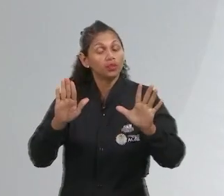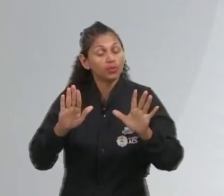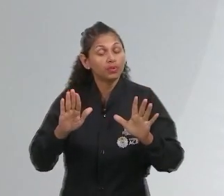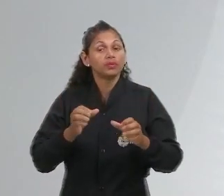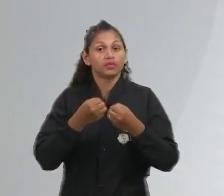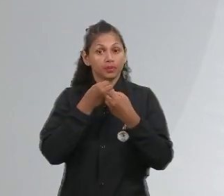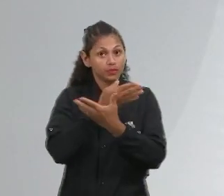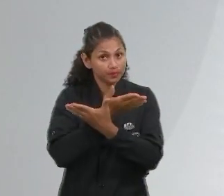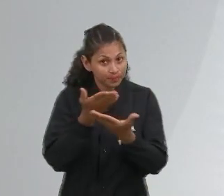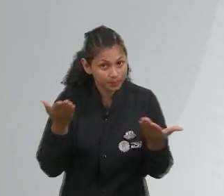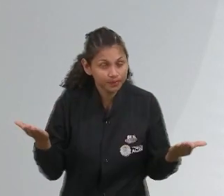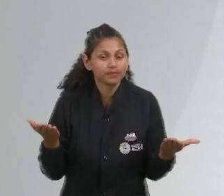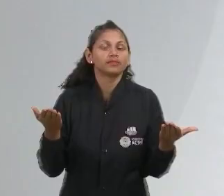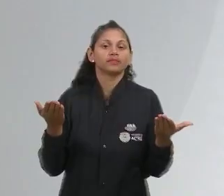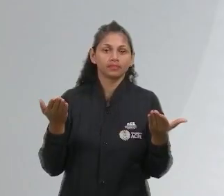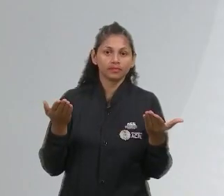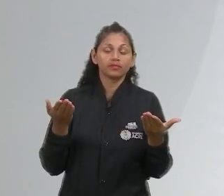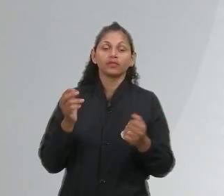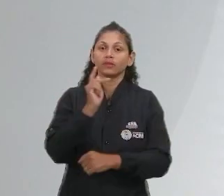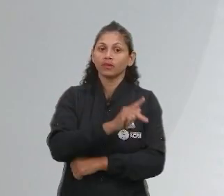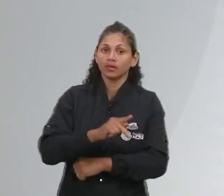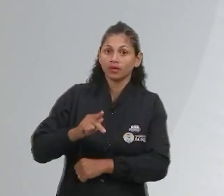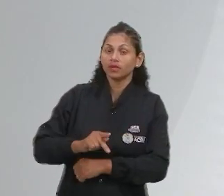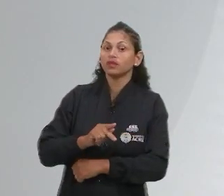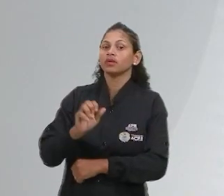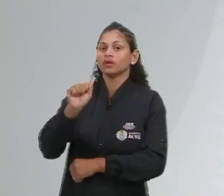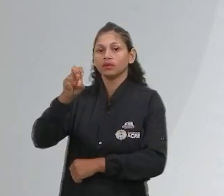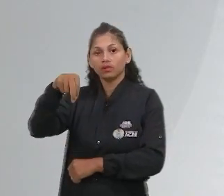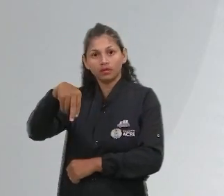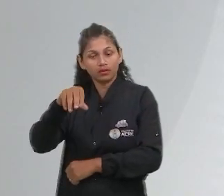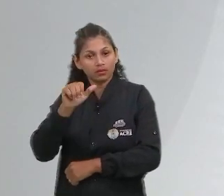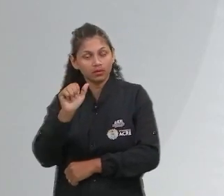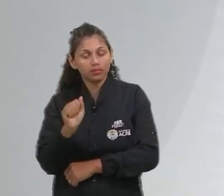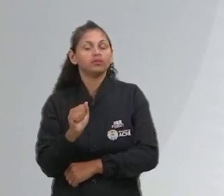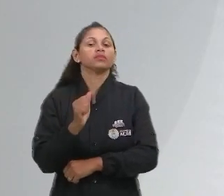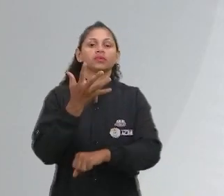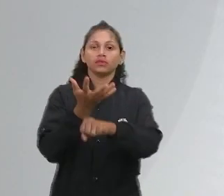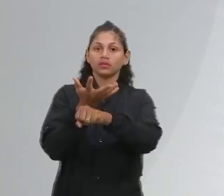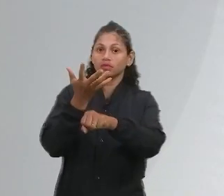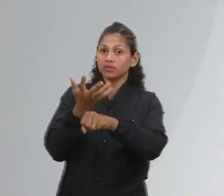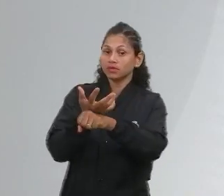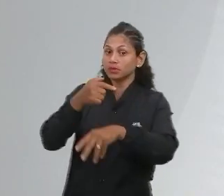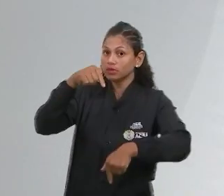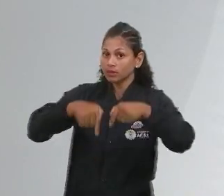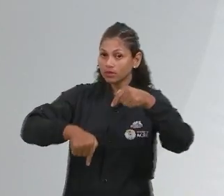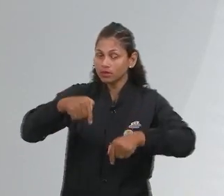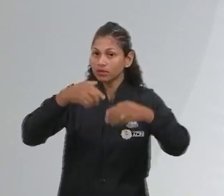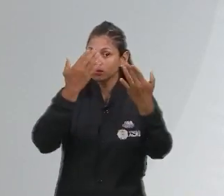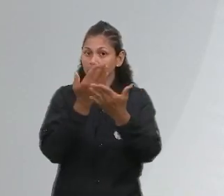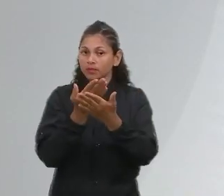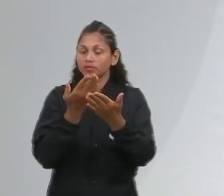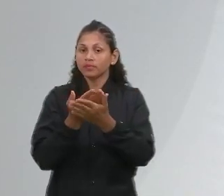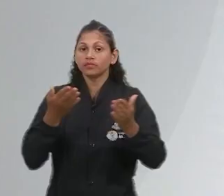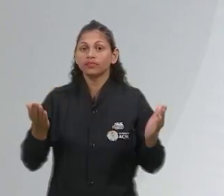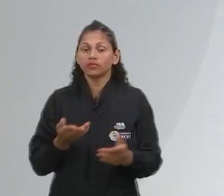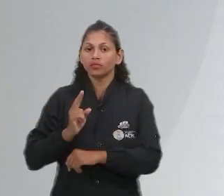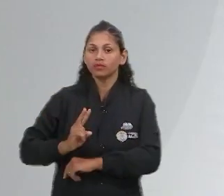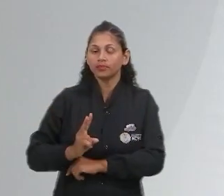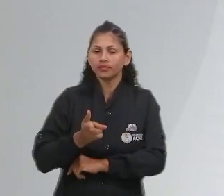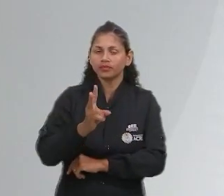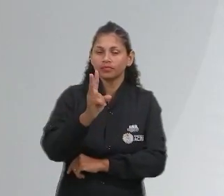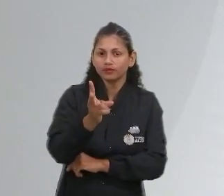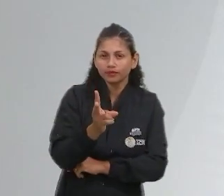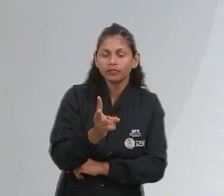Olá, pessoal, tudo bem com vocês? Eu sou a professora Ana Caroline, professora de Química, e na aula de hoje nós vamos dar continuidade